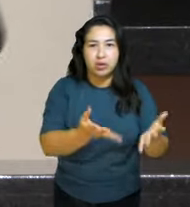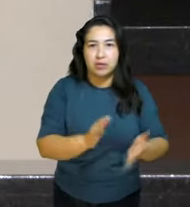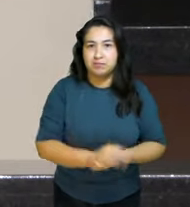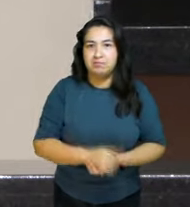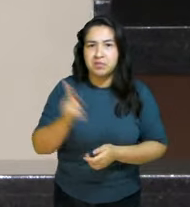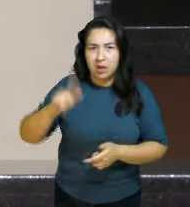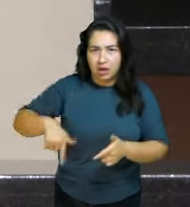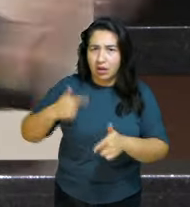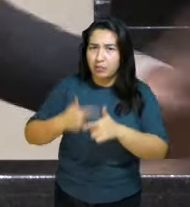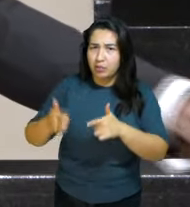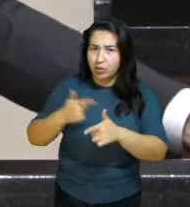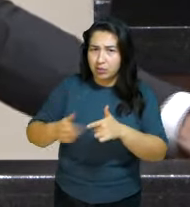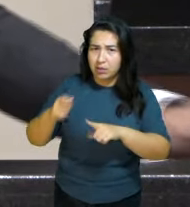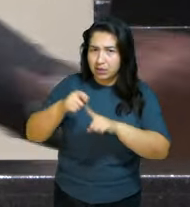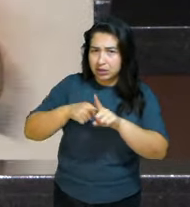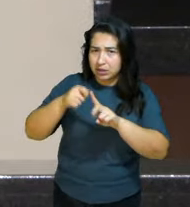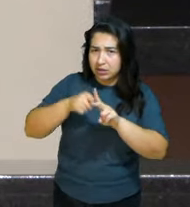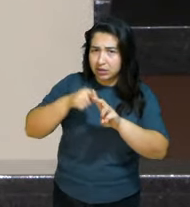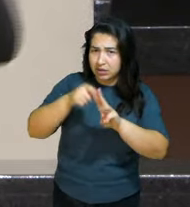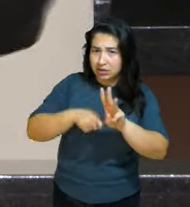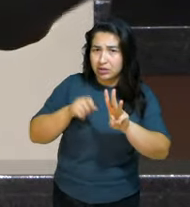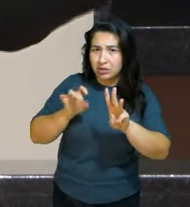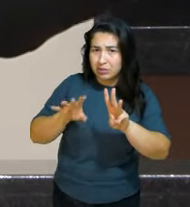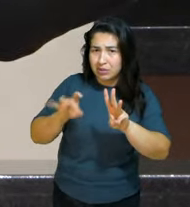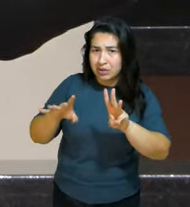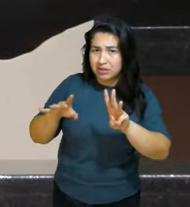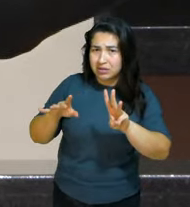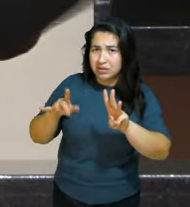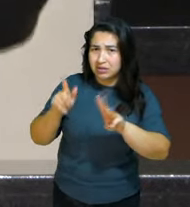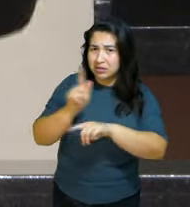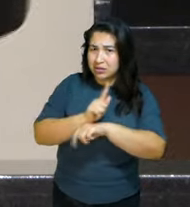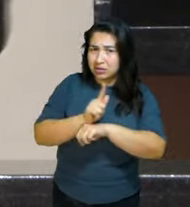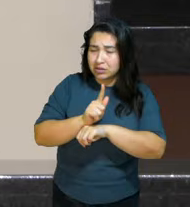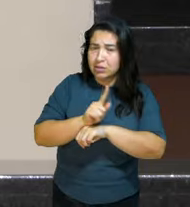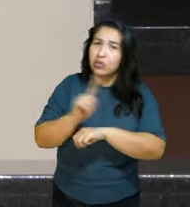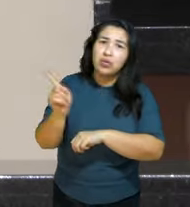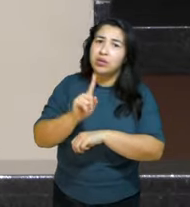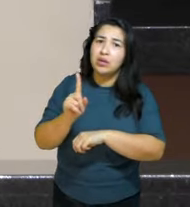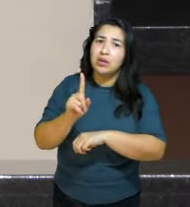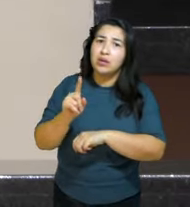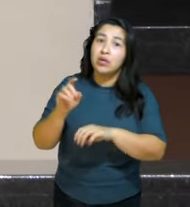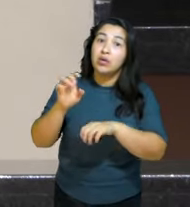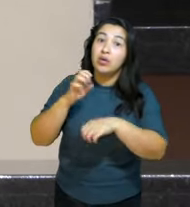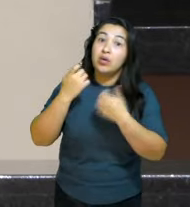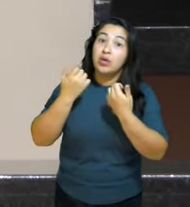problema de 3 meses de gestão. É um problema histórico. O esporte catarinense